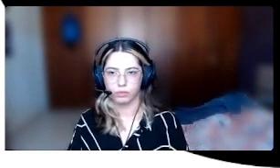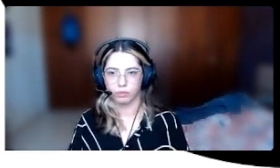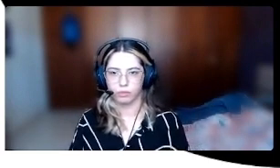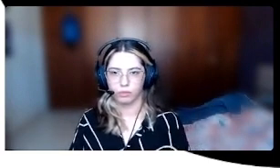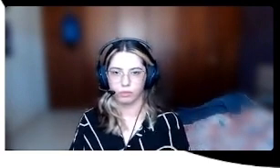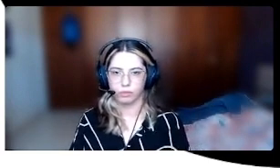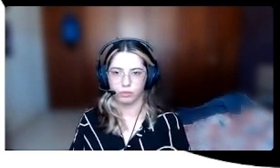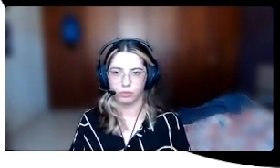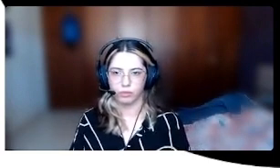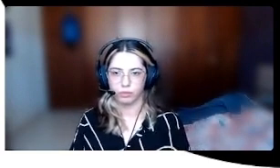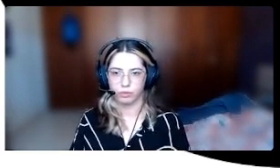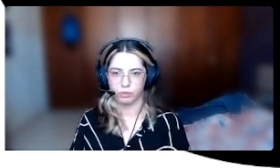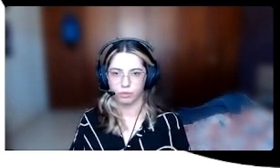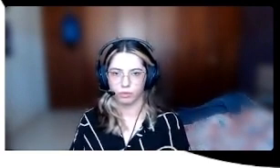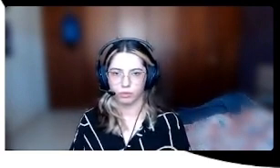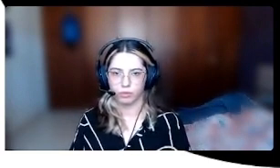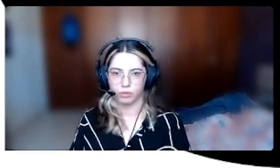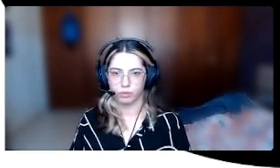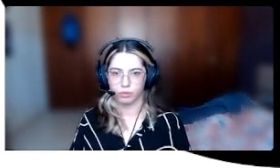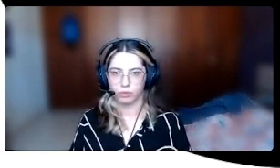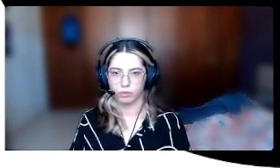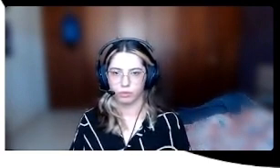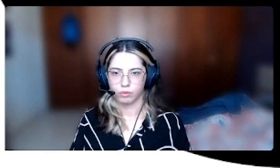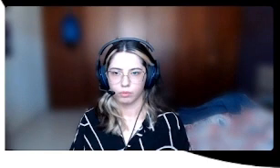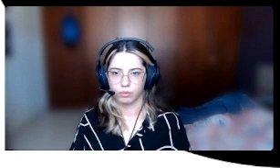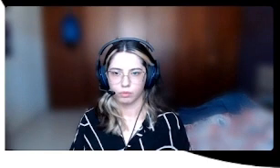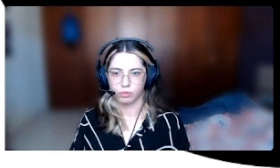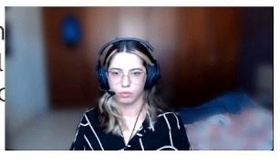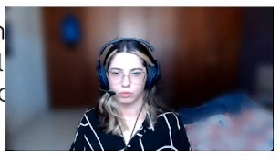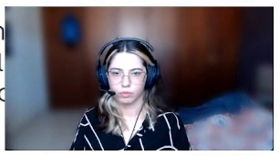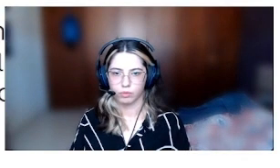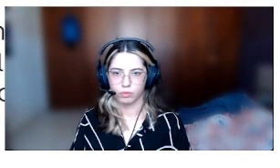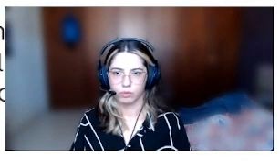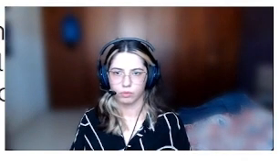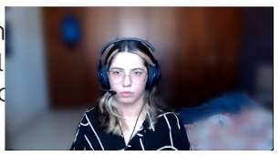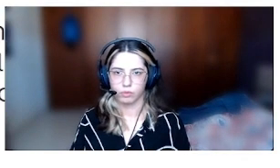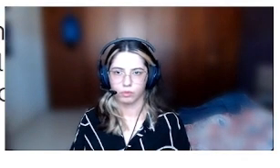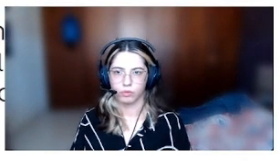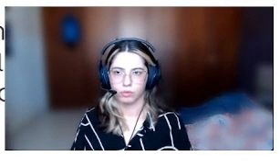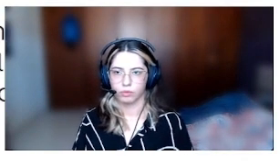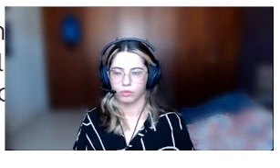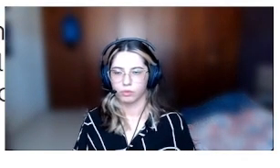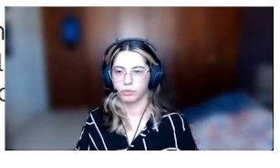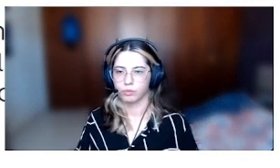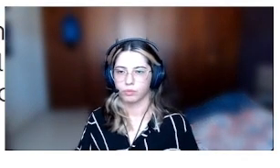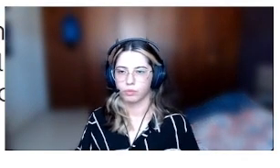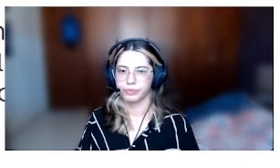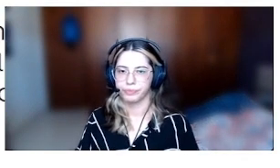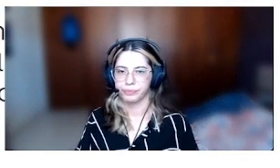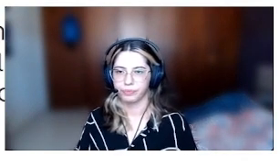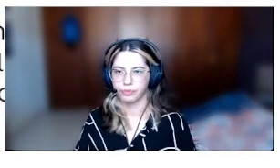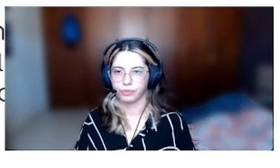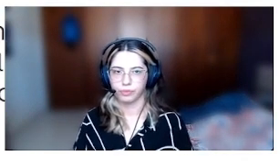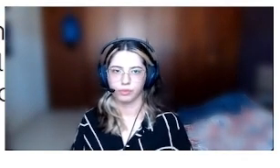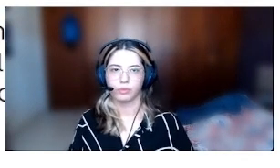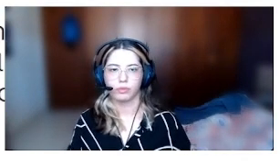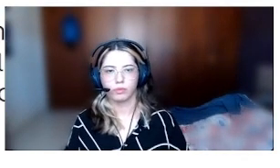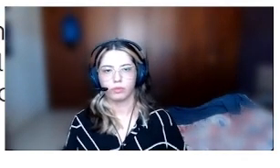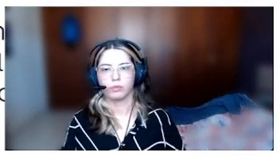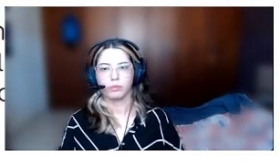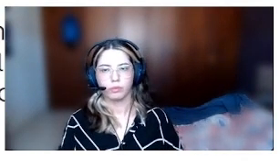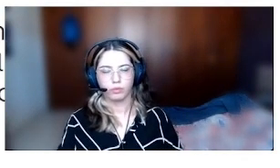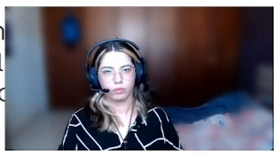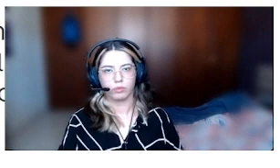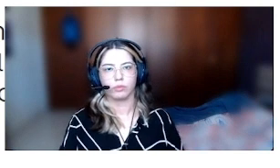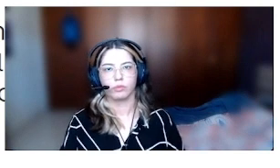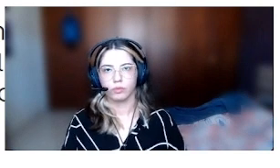7190/97. E a pesquisa também foi dividida, só que foi em 4 etapas. A primeira etapa foi a elaboração do experimento, então eles usaram 18 vigas em MLC e os adesivos